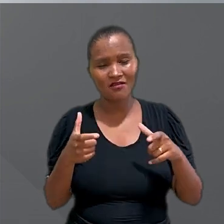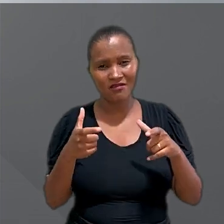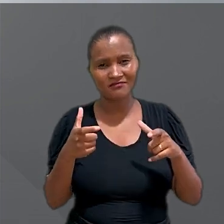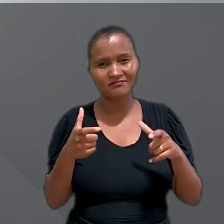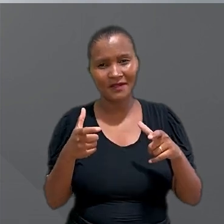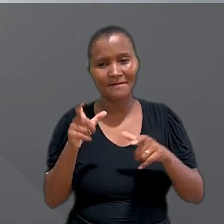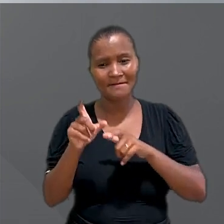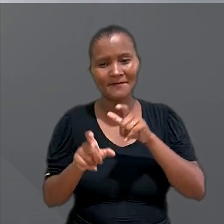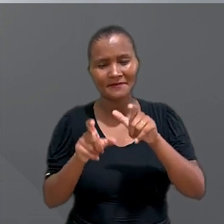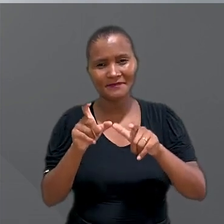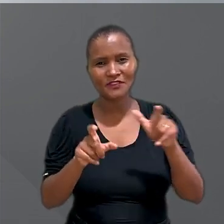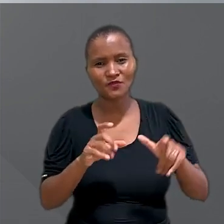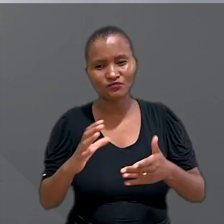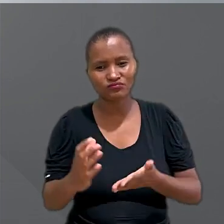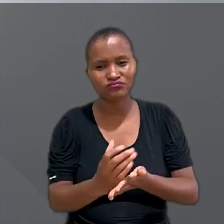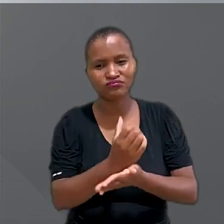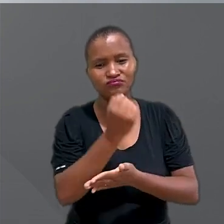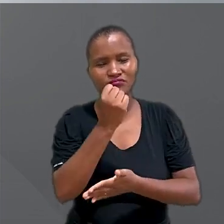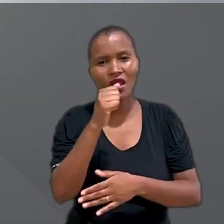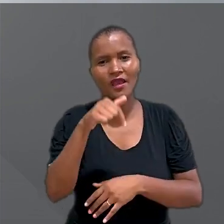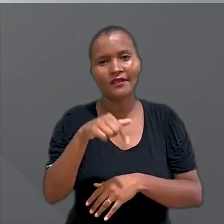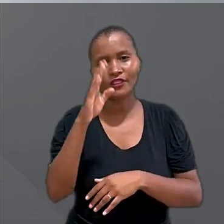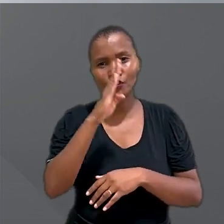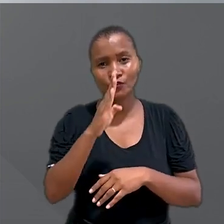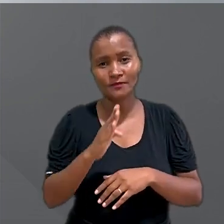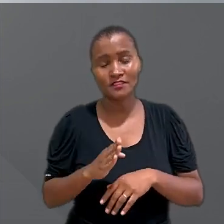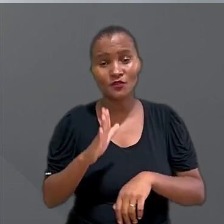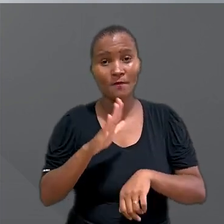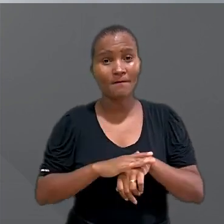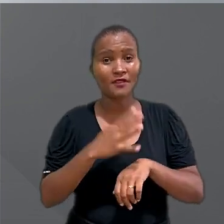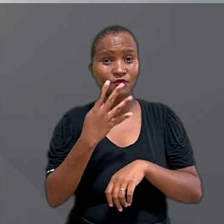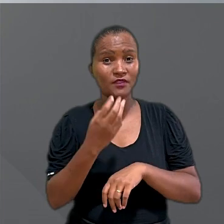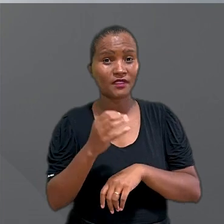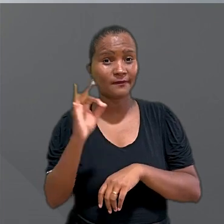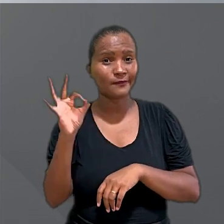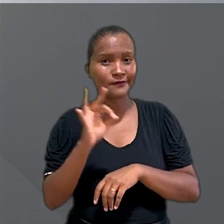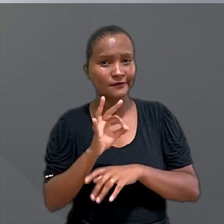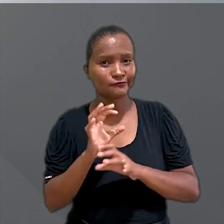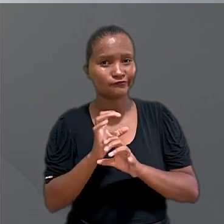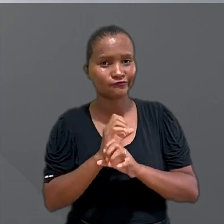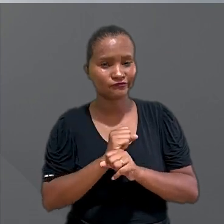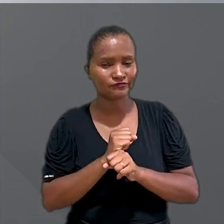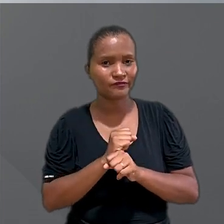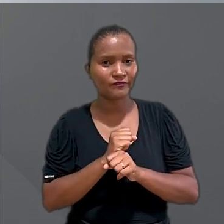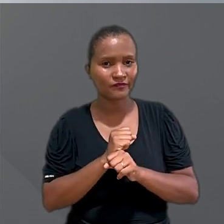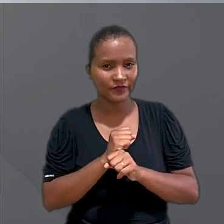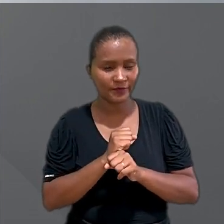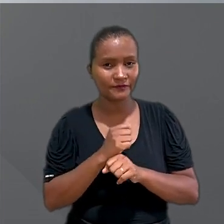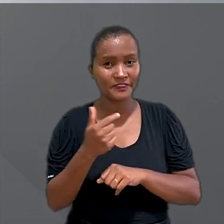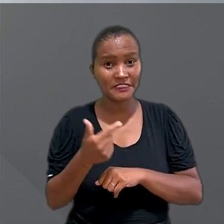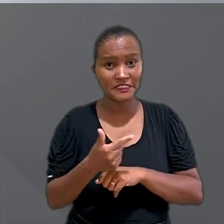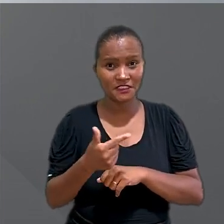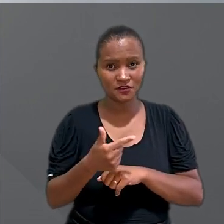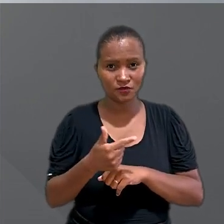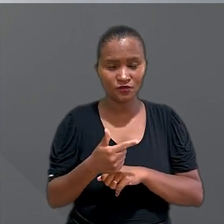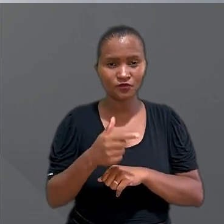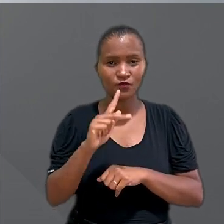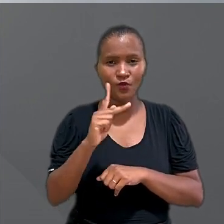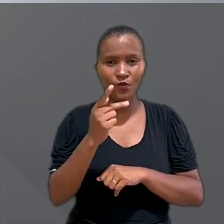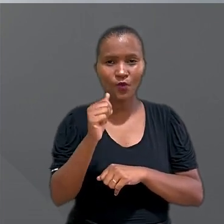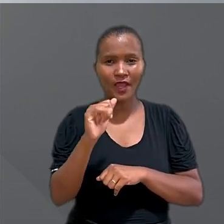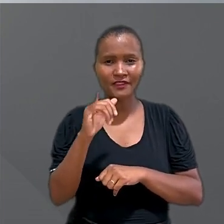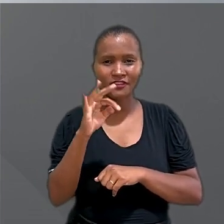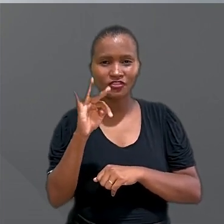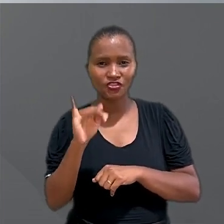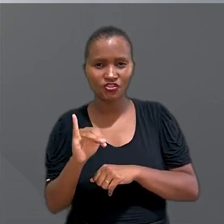de pessoas resgatadas nessa situação no Brasil, com mais de 40% do total. Em segundo lugar, vem o